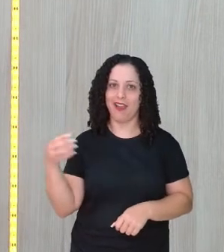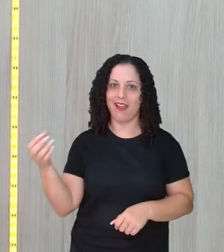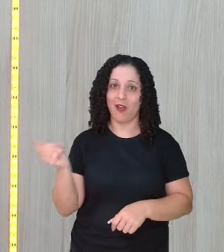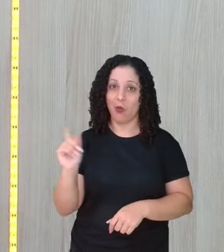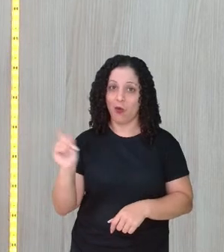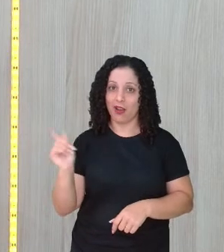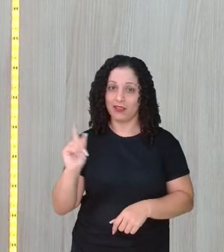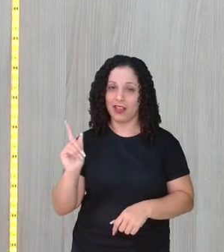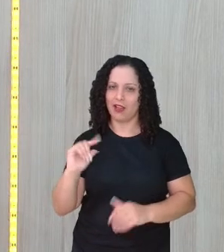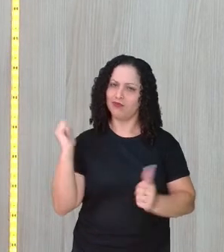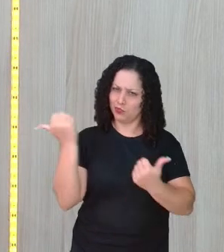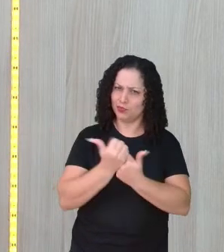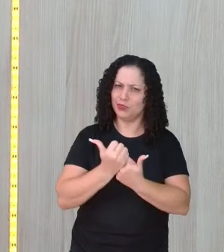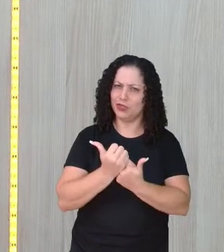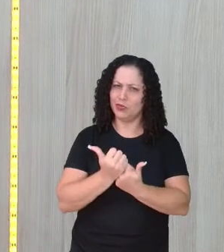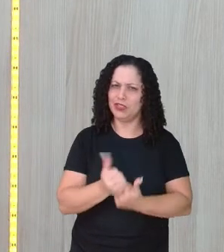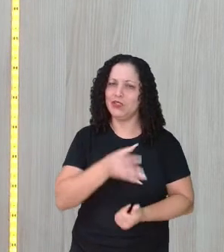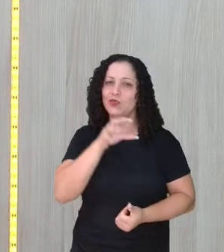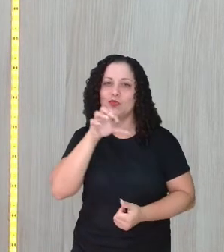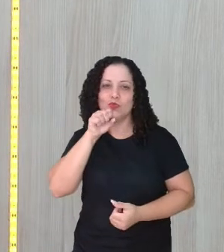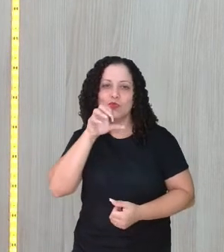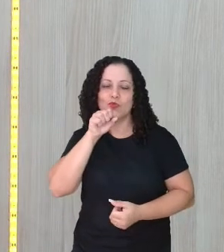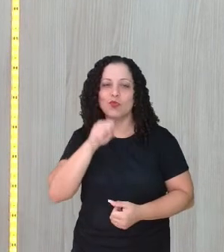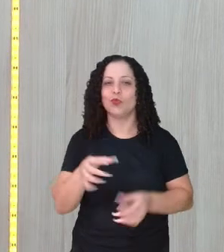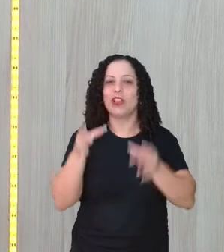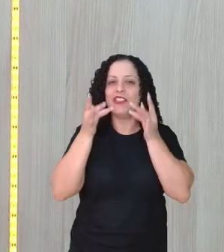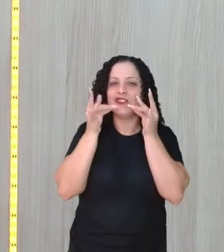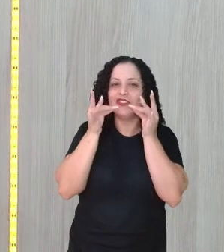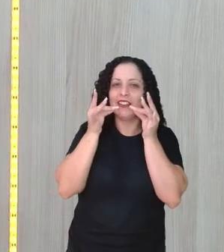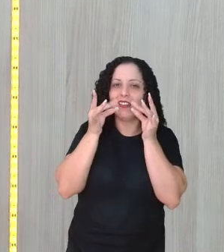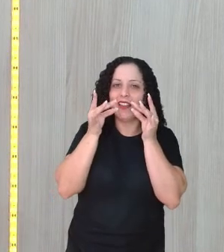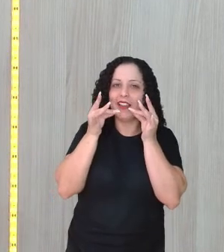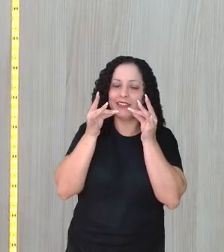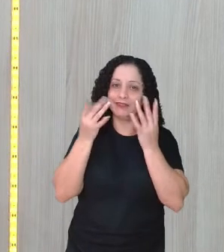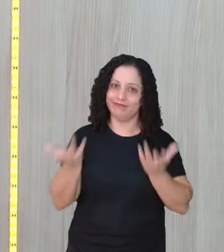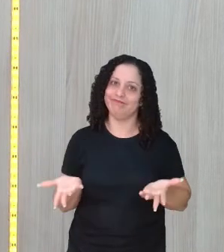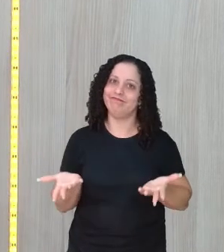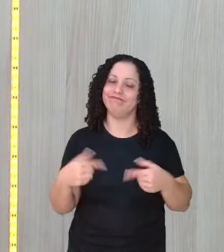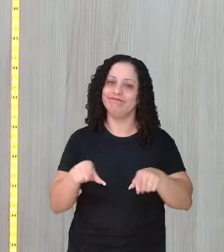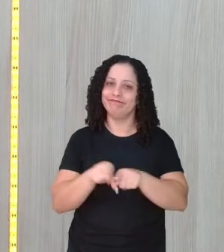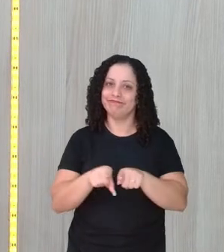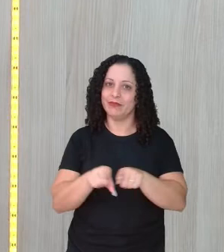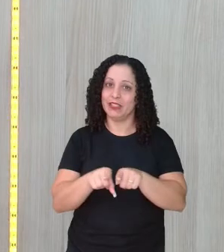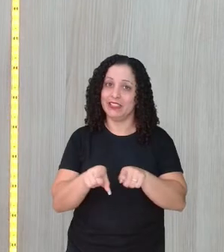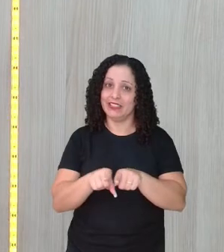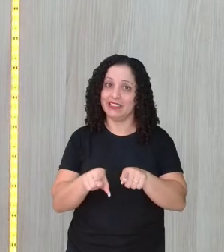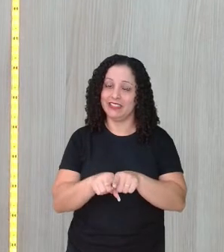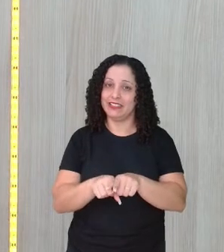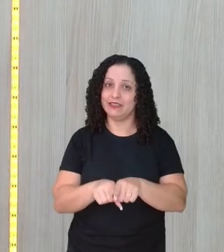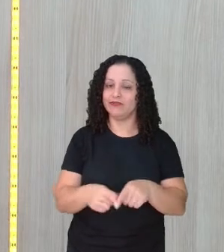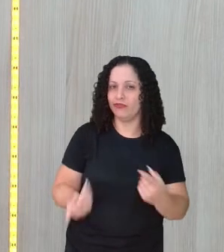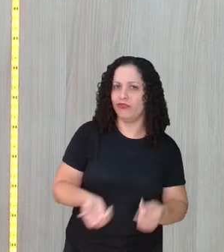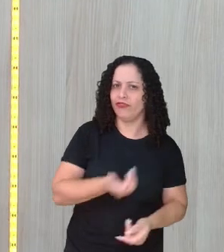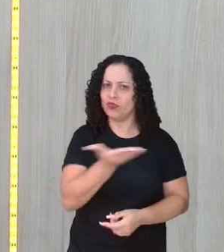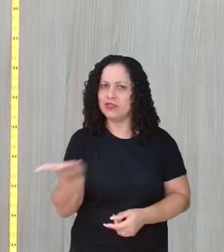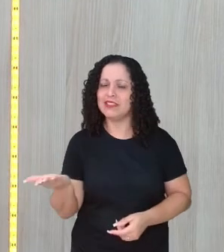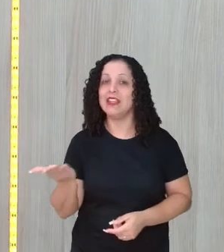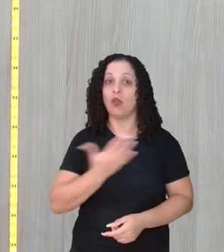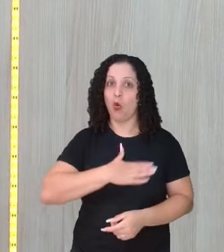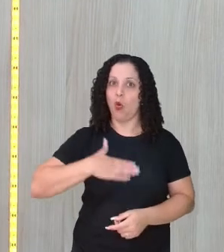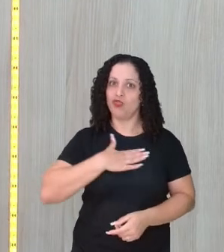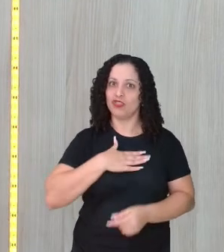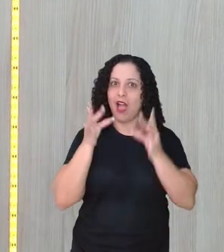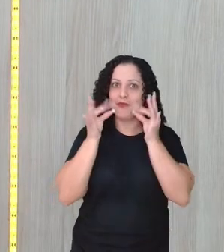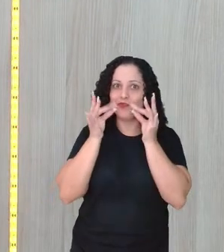substituir por um suco, né? O chiclete, os dentistas até vão gostar. Você vai ter mais cárie,